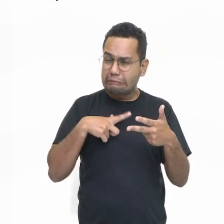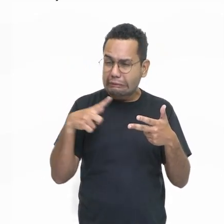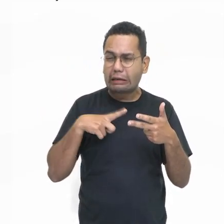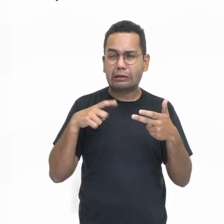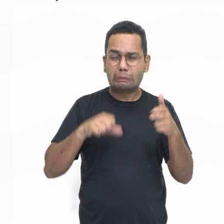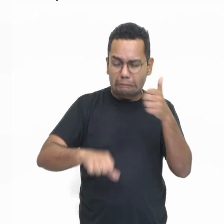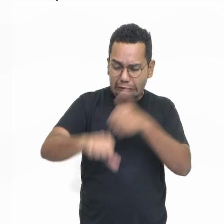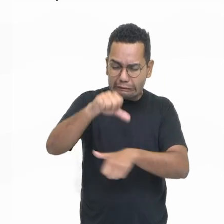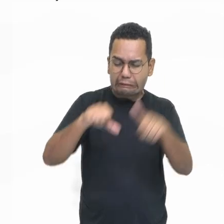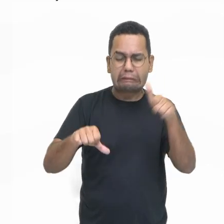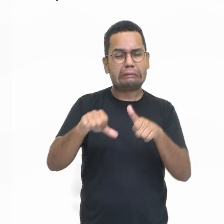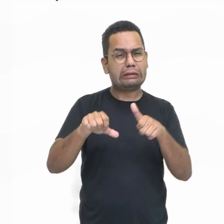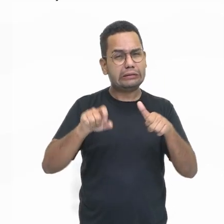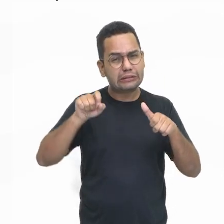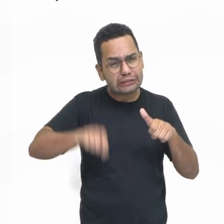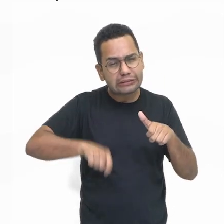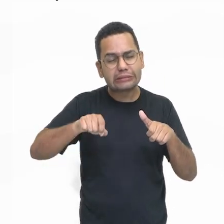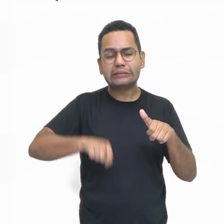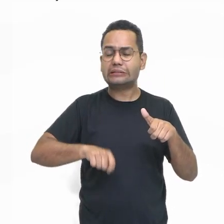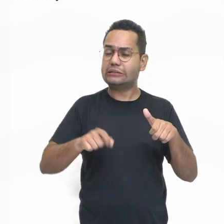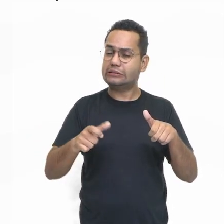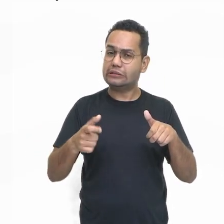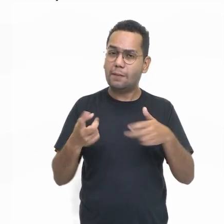ação antrópica, né, que vem